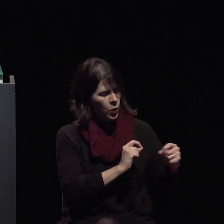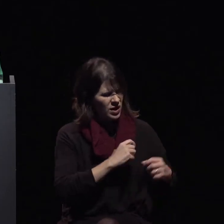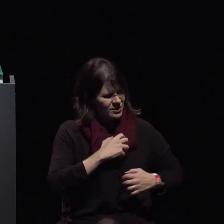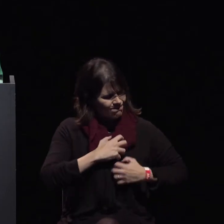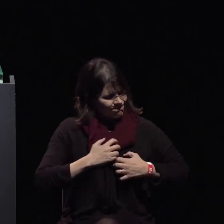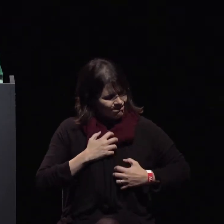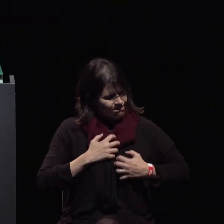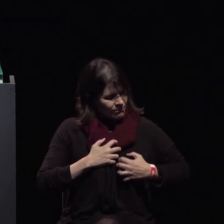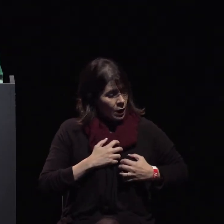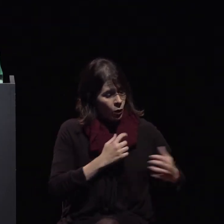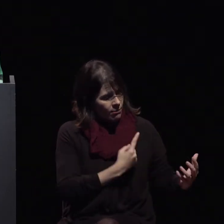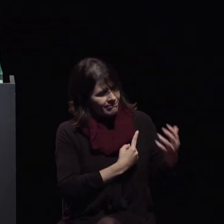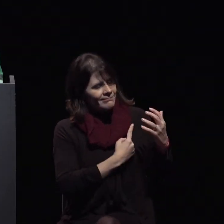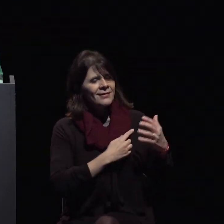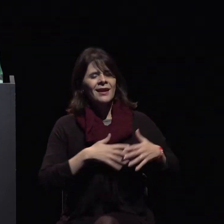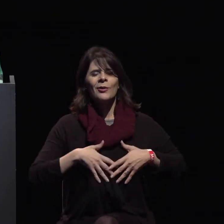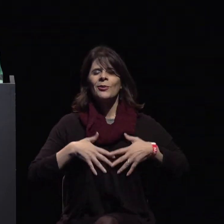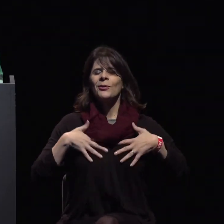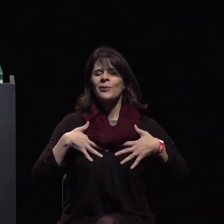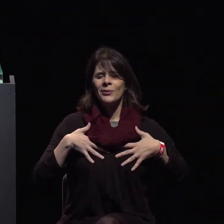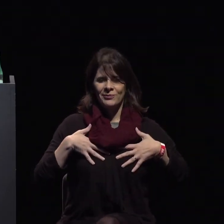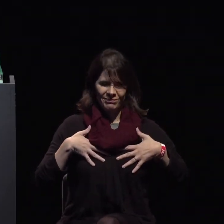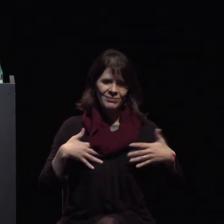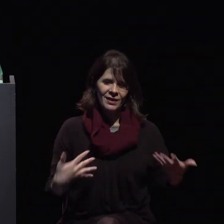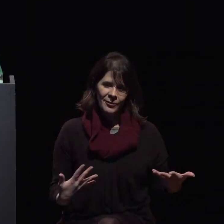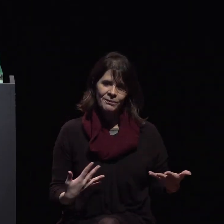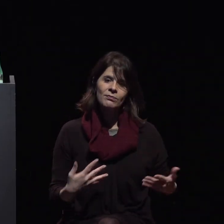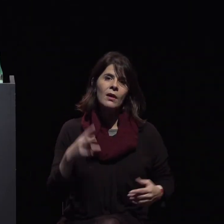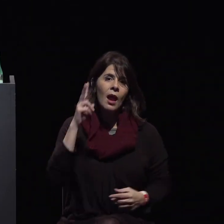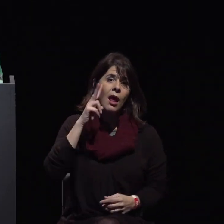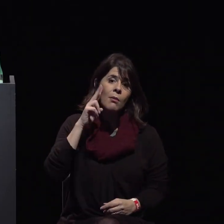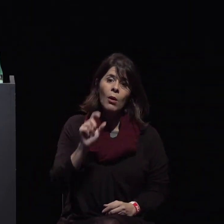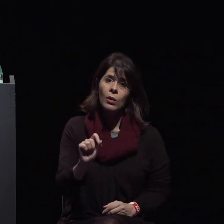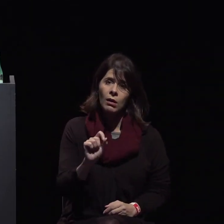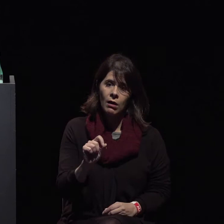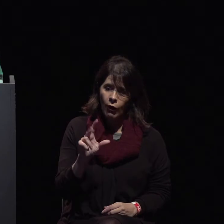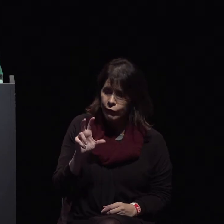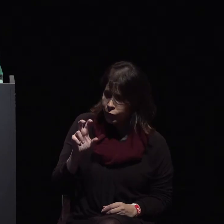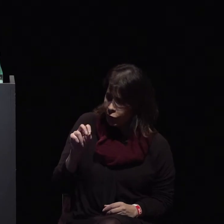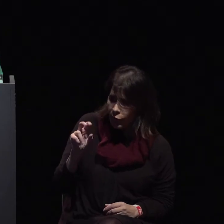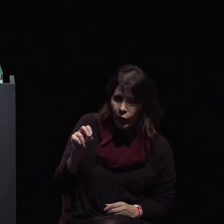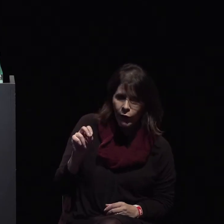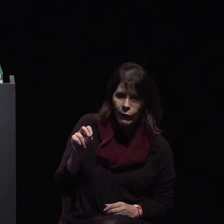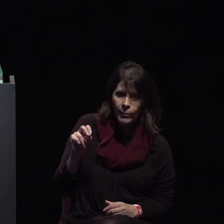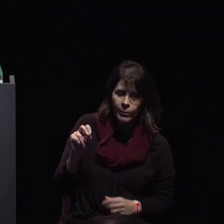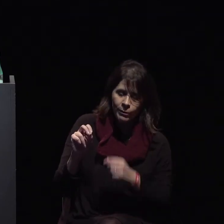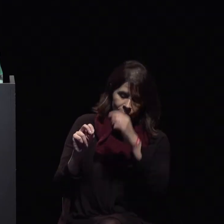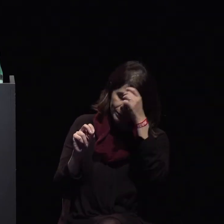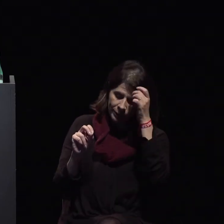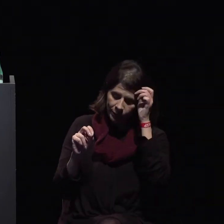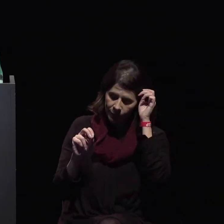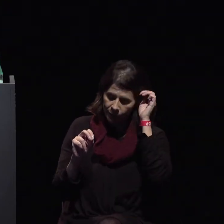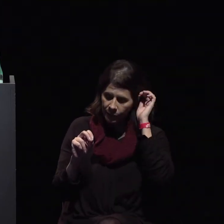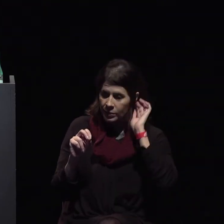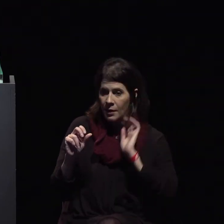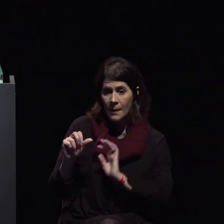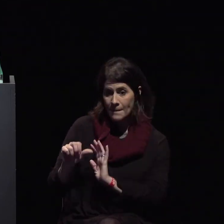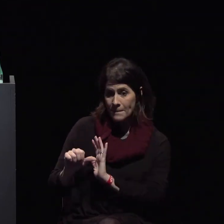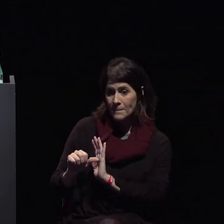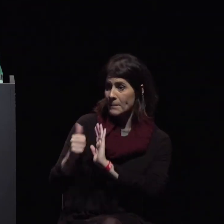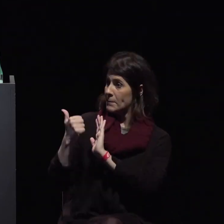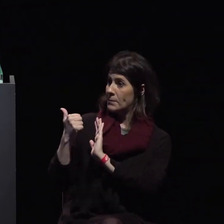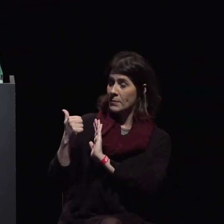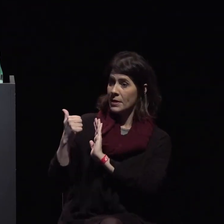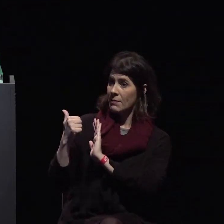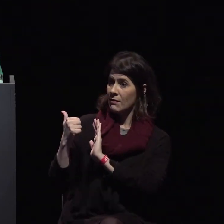traz prazer. Então, é lembrar que a minha avó me trouxe pela primeira vez no